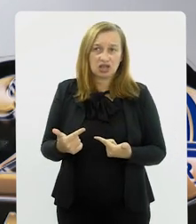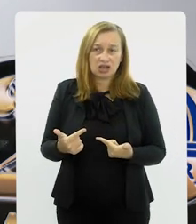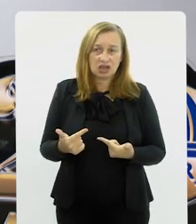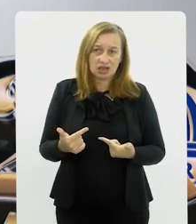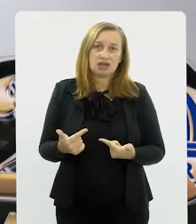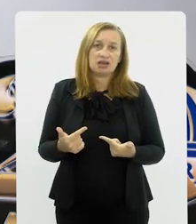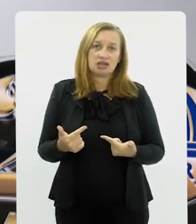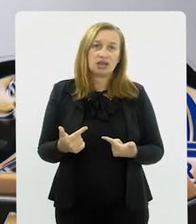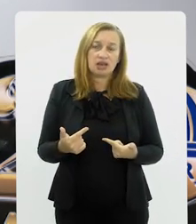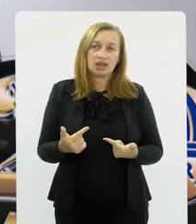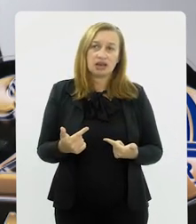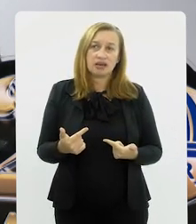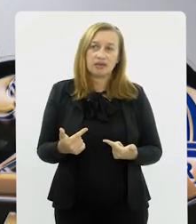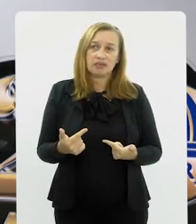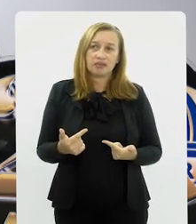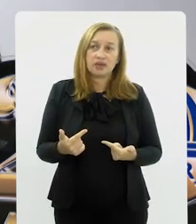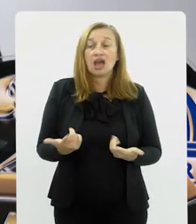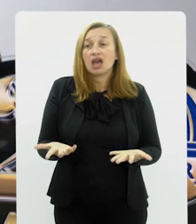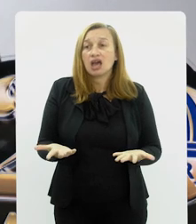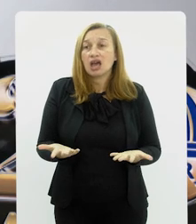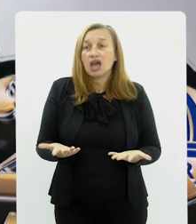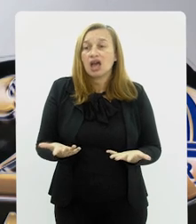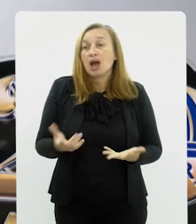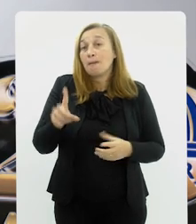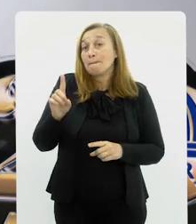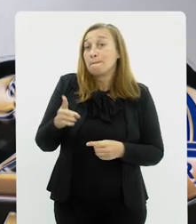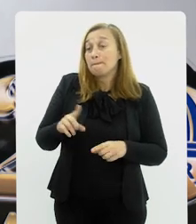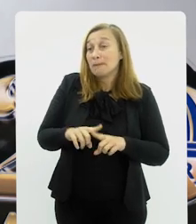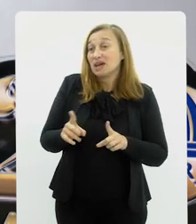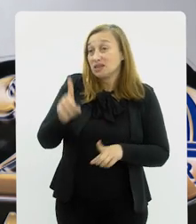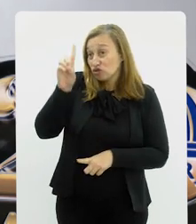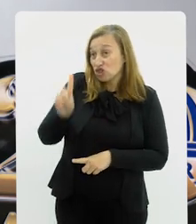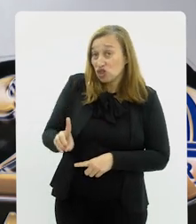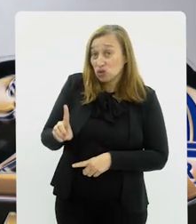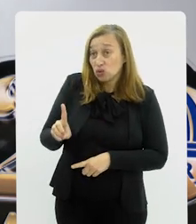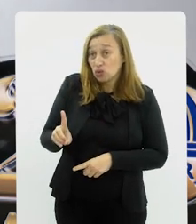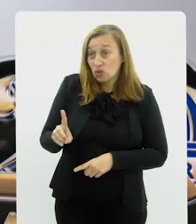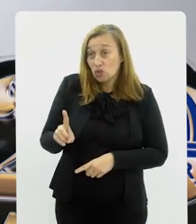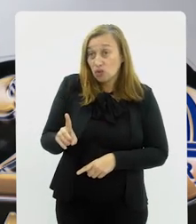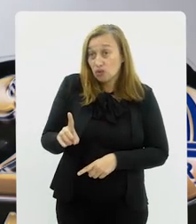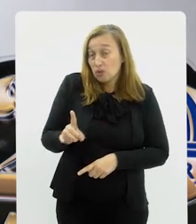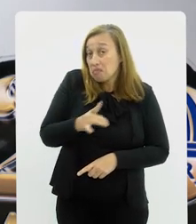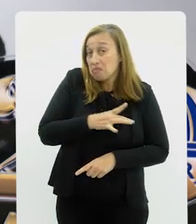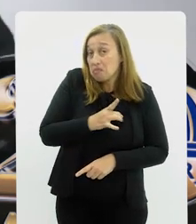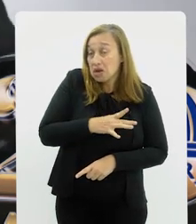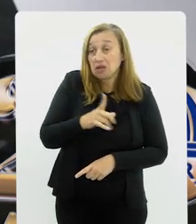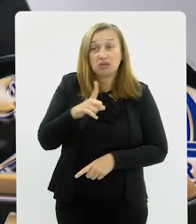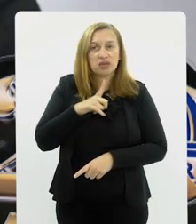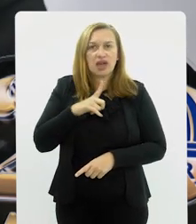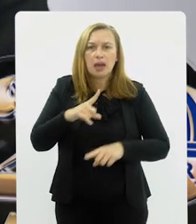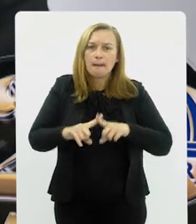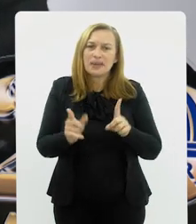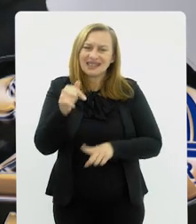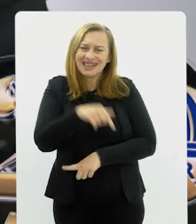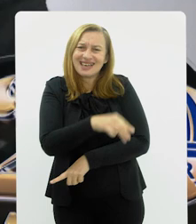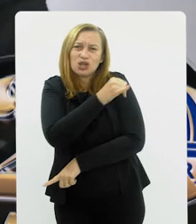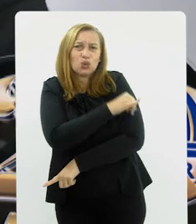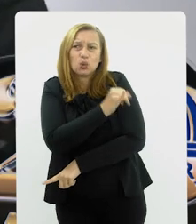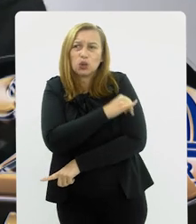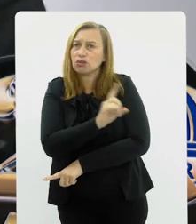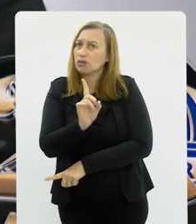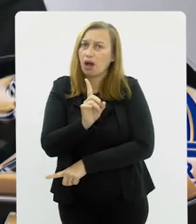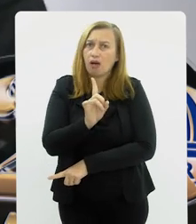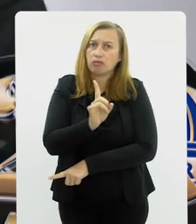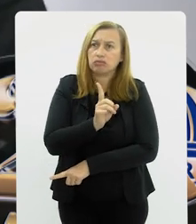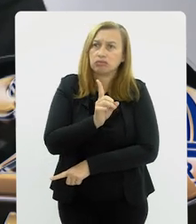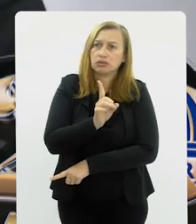carnaval, é evidente que o dirigente vai dizer, não vou arriscar o meu dinheiro. Quando eu falo meu dinheiro, eu falo dinheiro da escola. Né? Aqui no Rio, não. Aqui